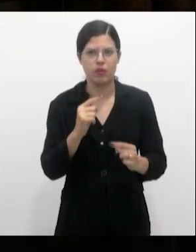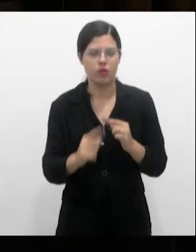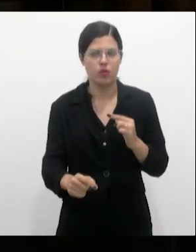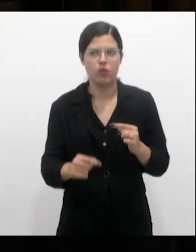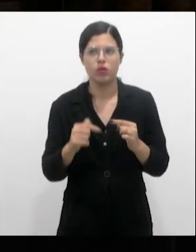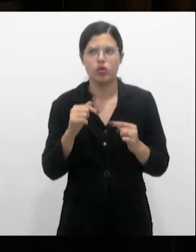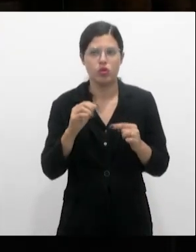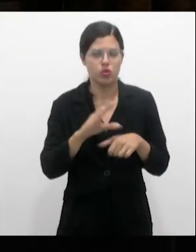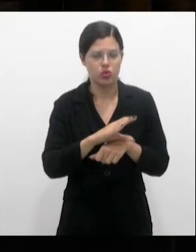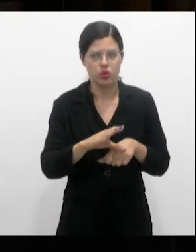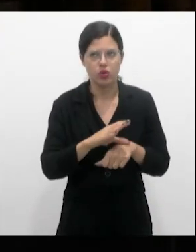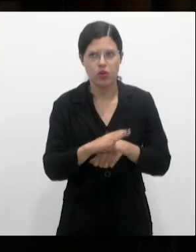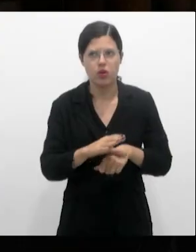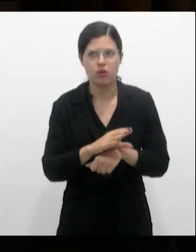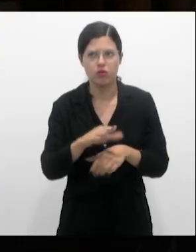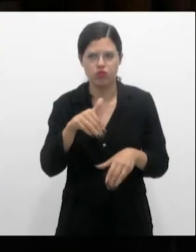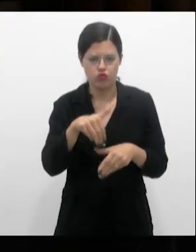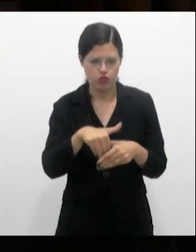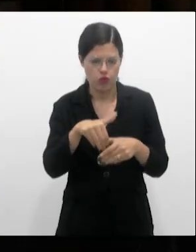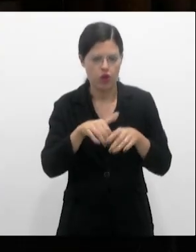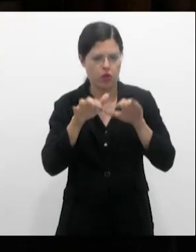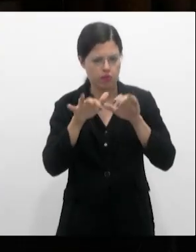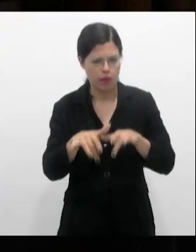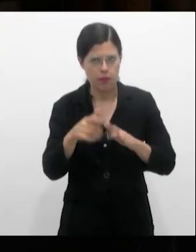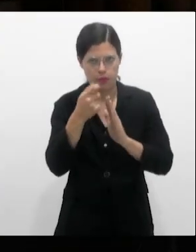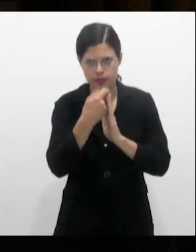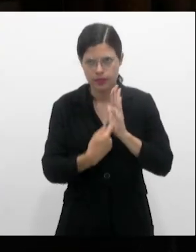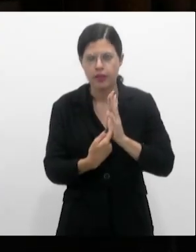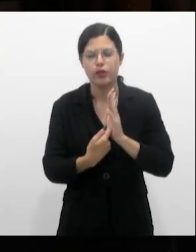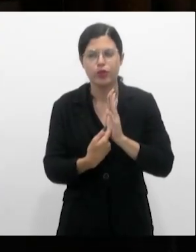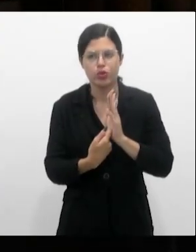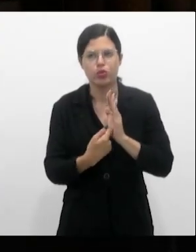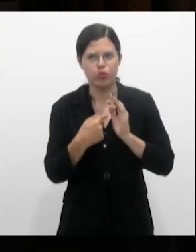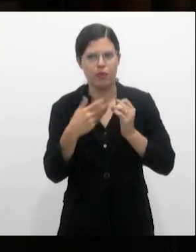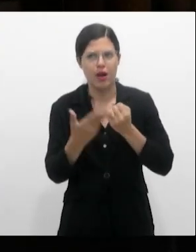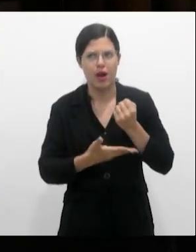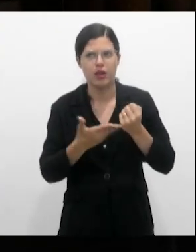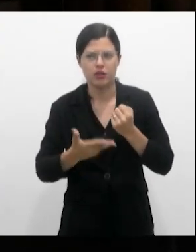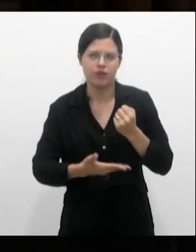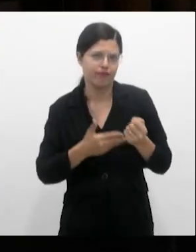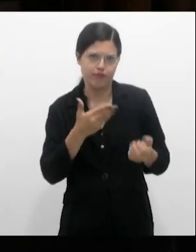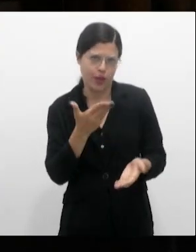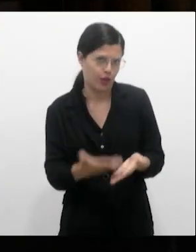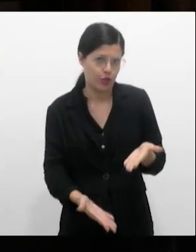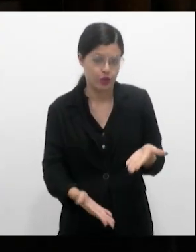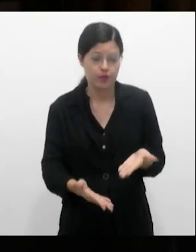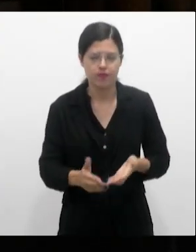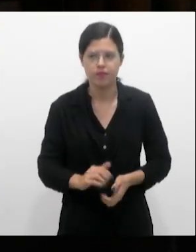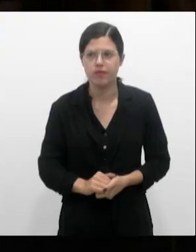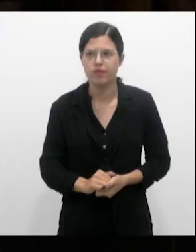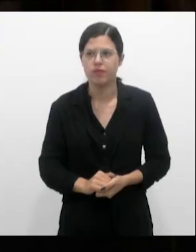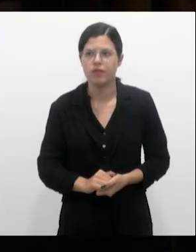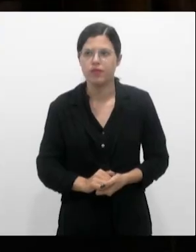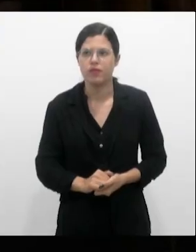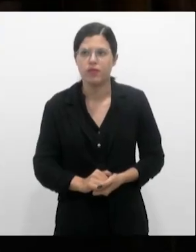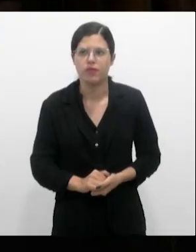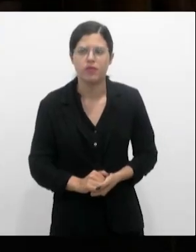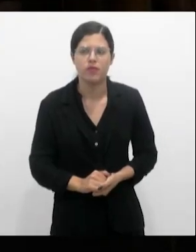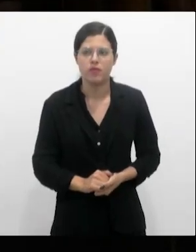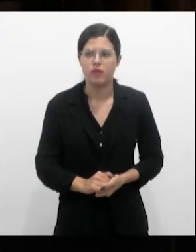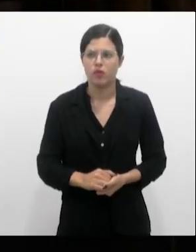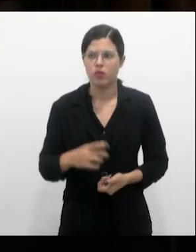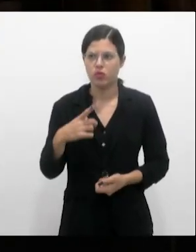inconstitucionalidade da matéria, com voto escrito, fundamentado, fui derrotado, e quando vier